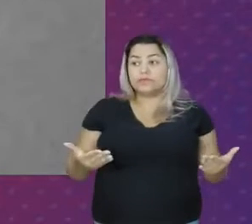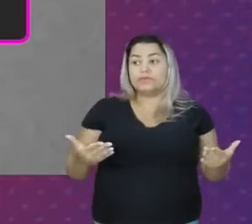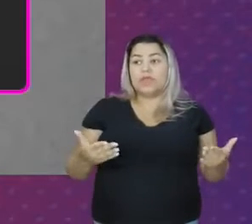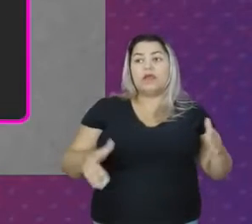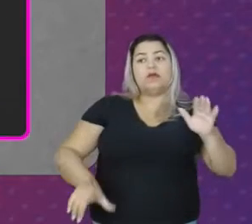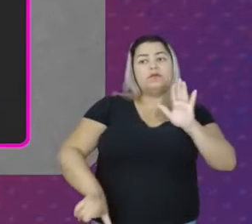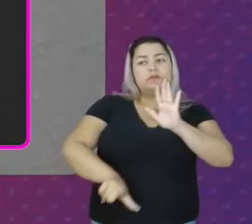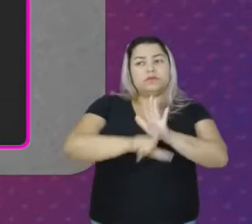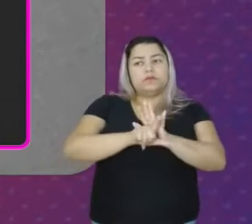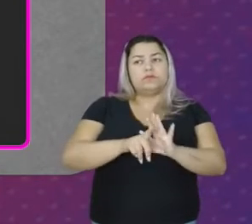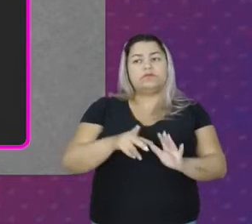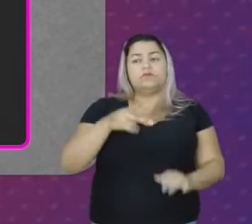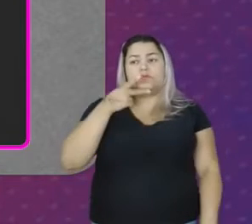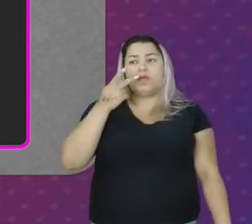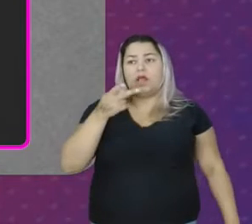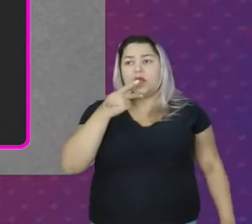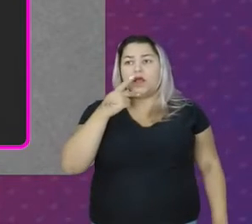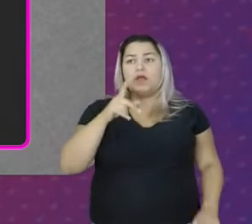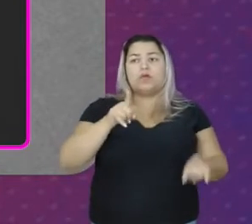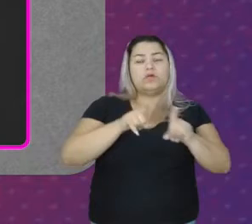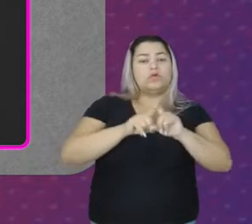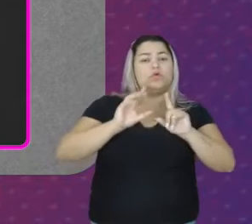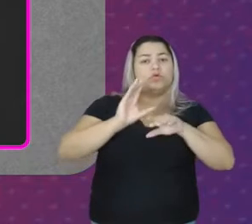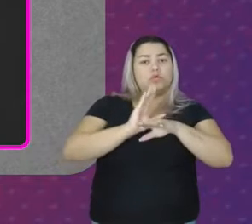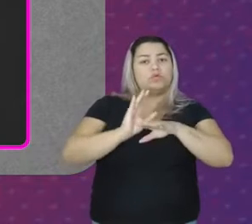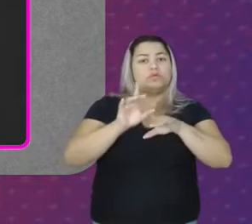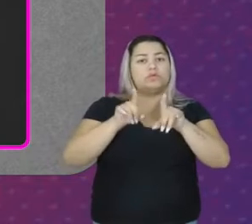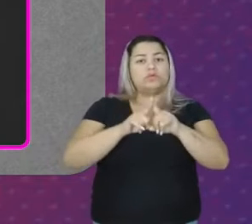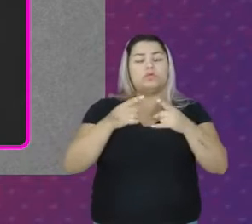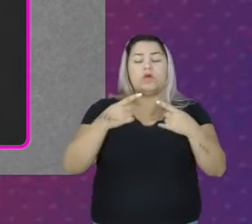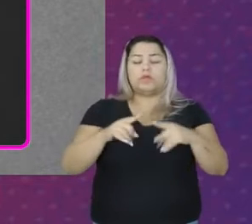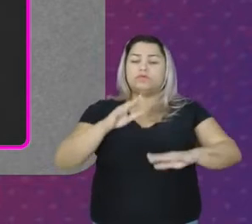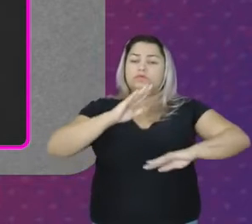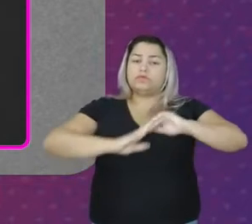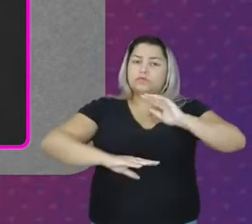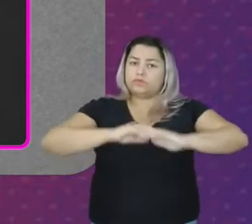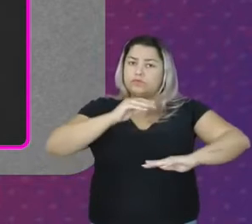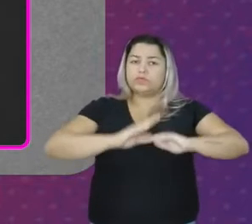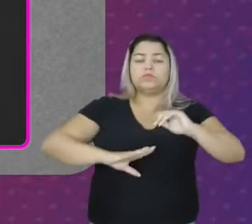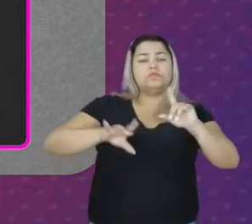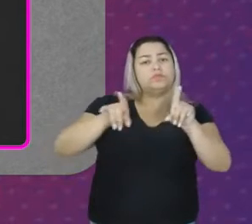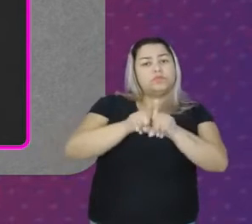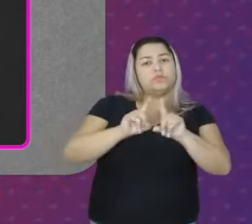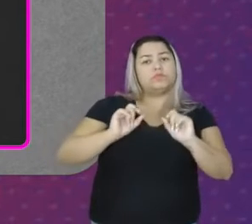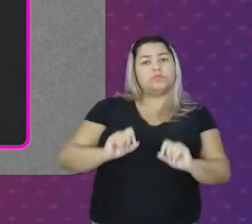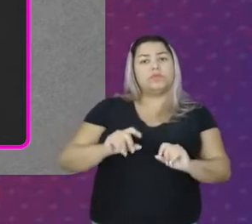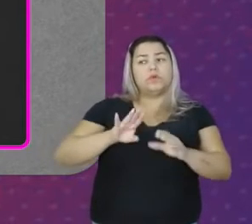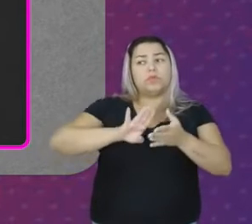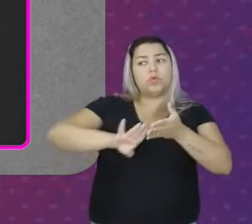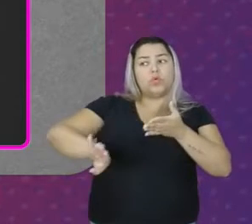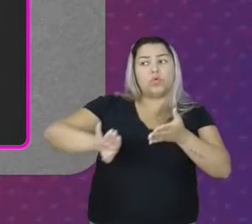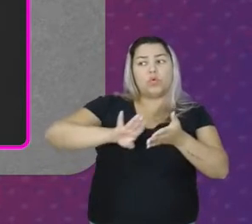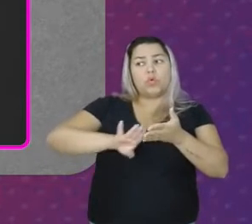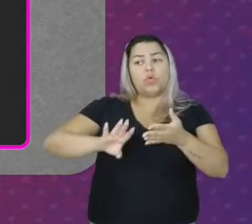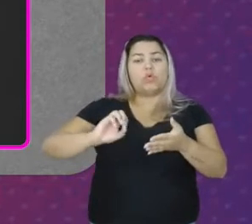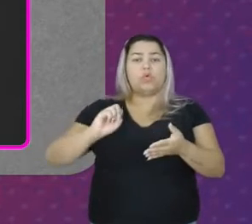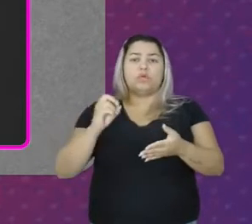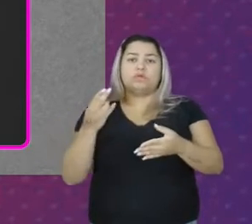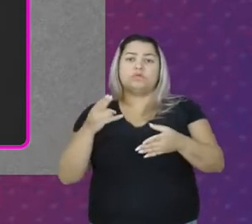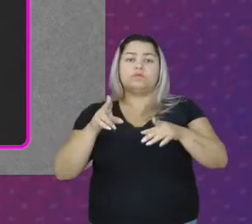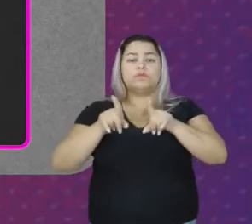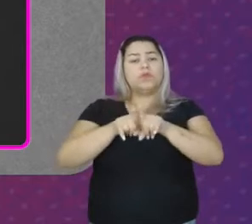diz: constitui igualmente atos de violência política contra a mulher qualquer distinção, exclusão ou restrição